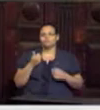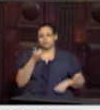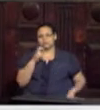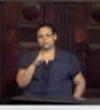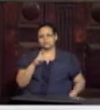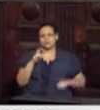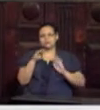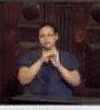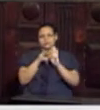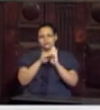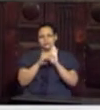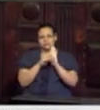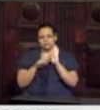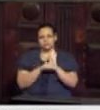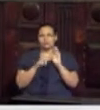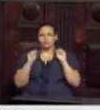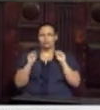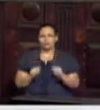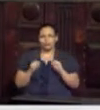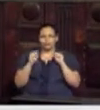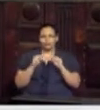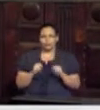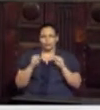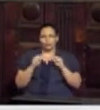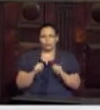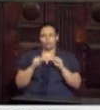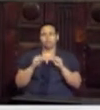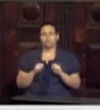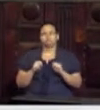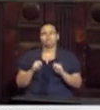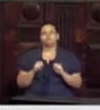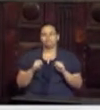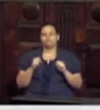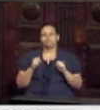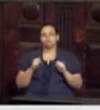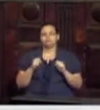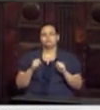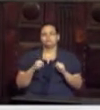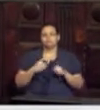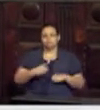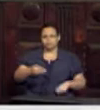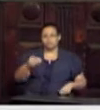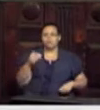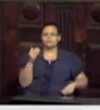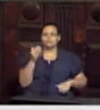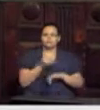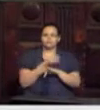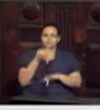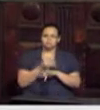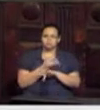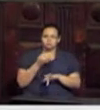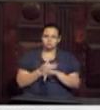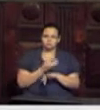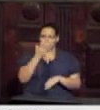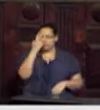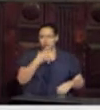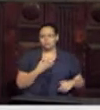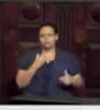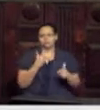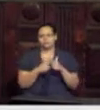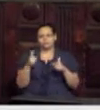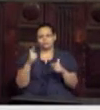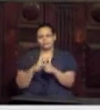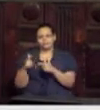15 medidas que podem e devem ser adotadas para enfrentar esse grave